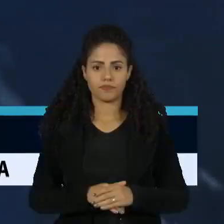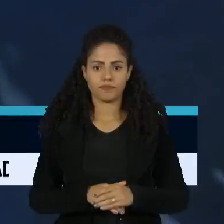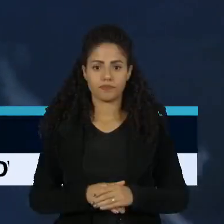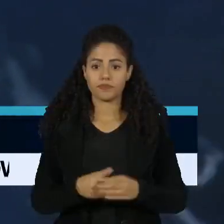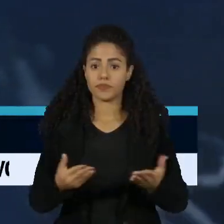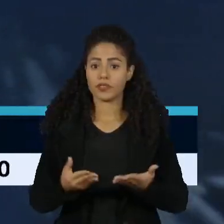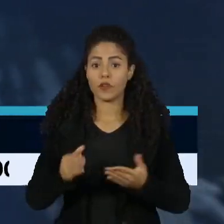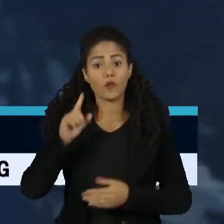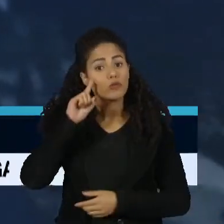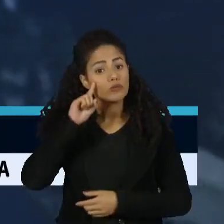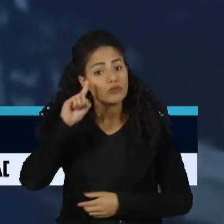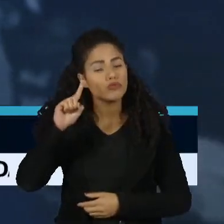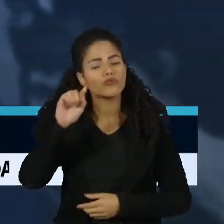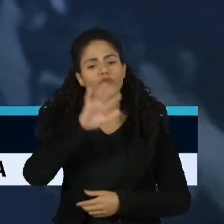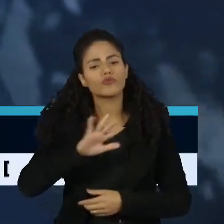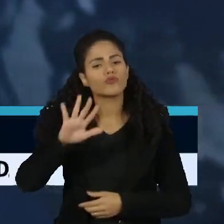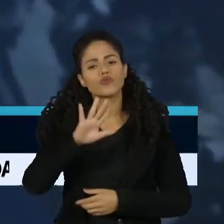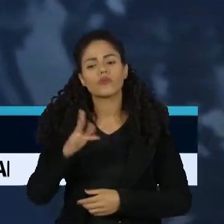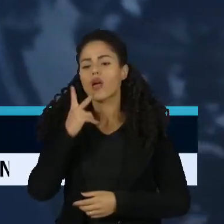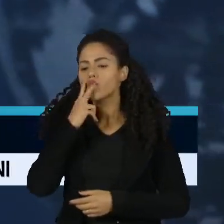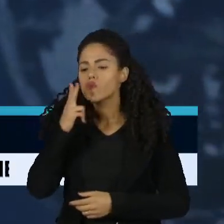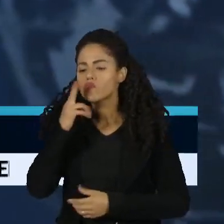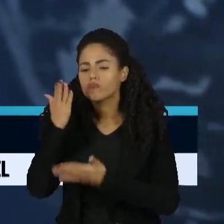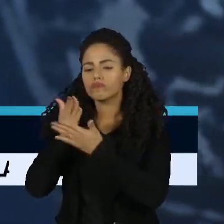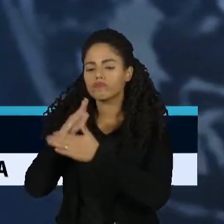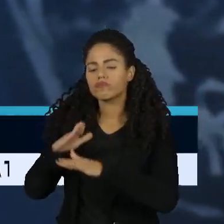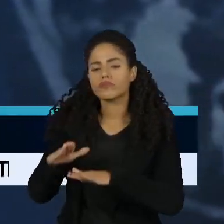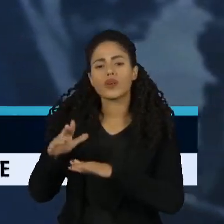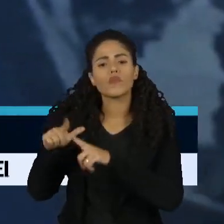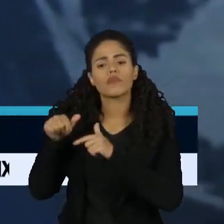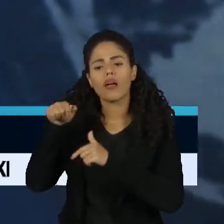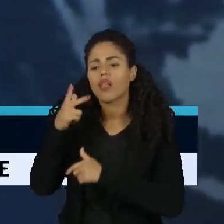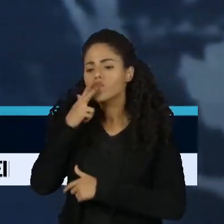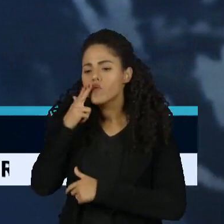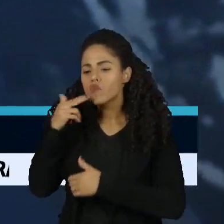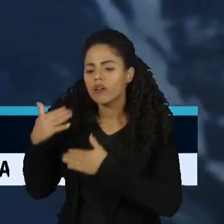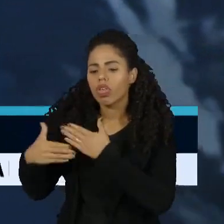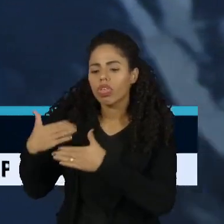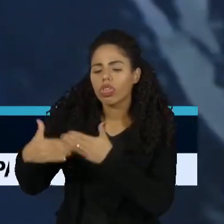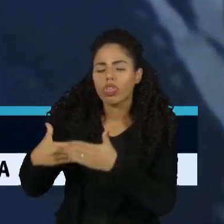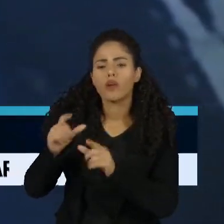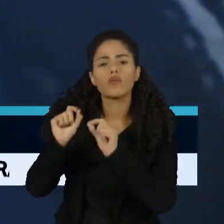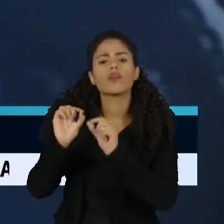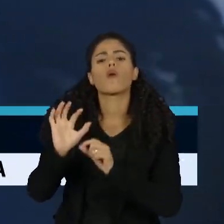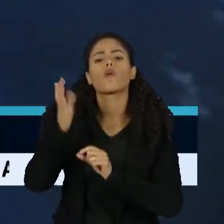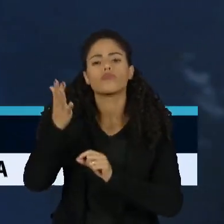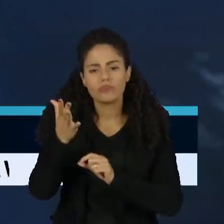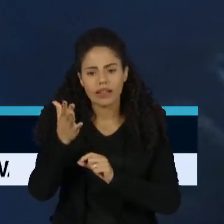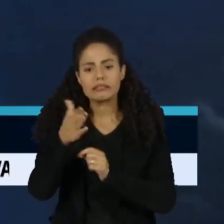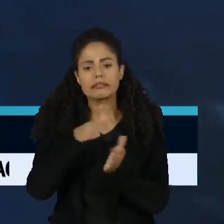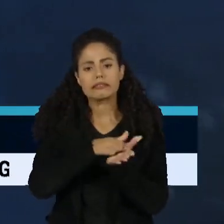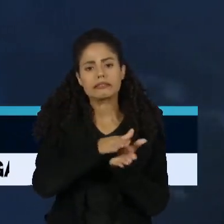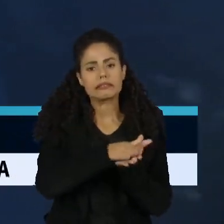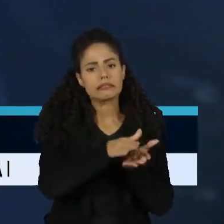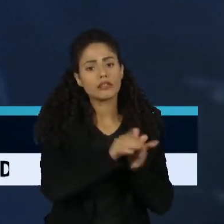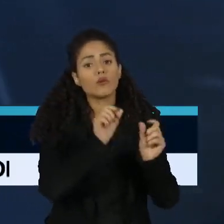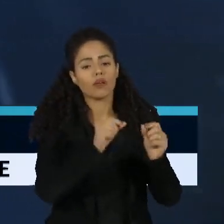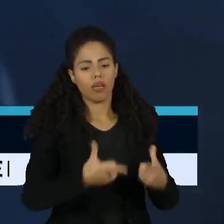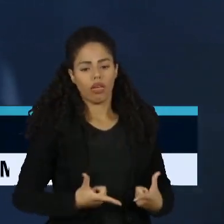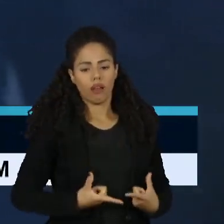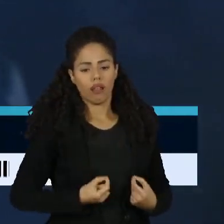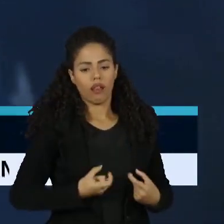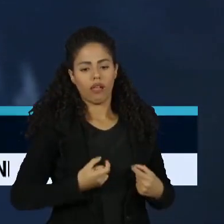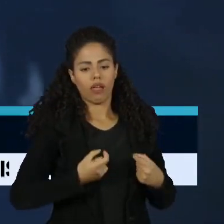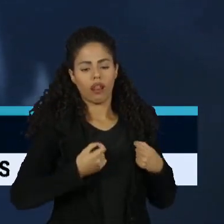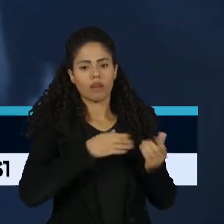Hoje é o Dia Nacional de Combate ao Fumo e uma das consequências do tabagismo traz impactos aos cofres públicos. O câncer de pulmão custa